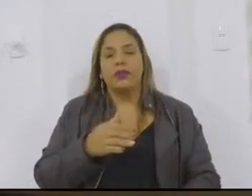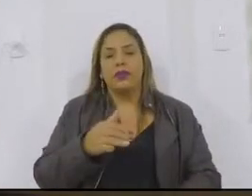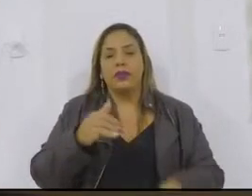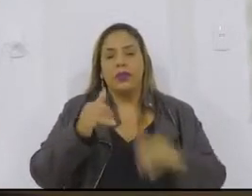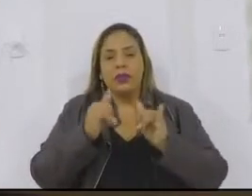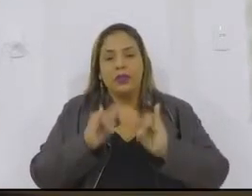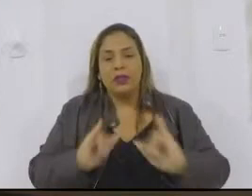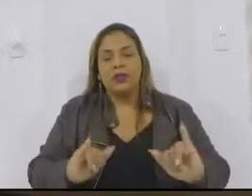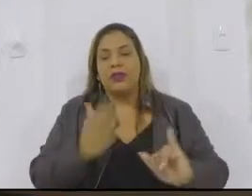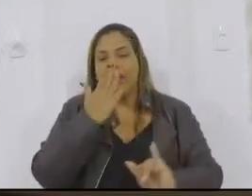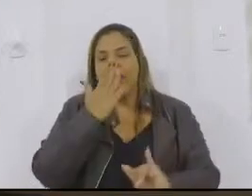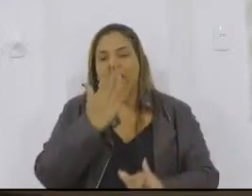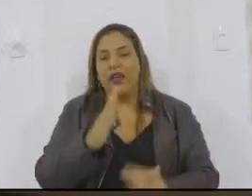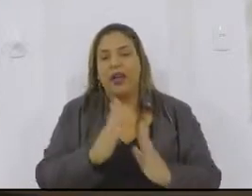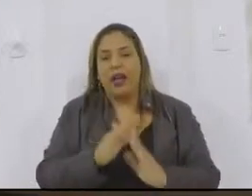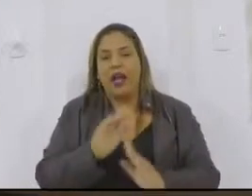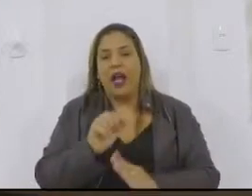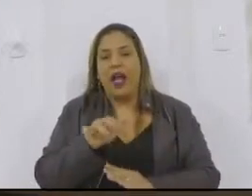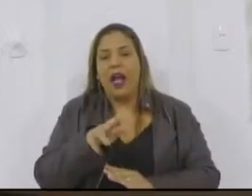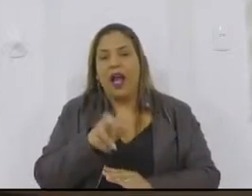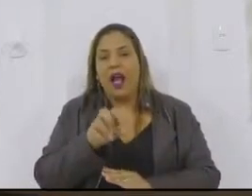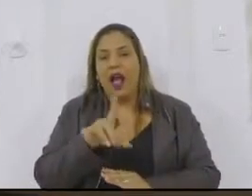de Carlos. Essa rua